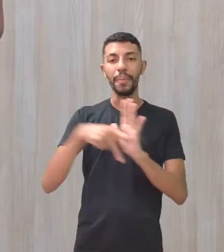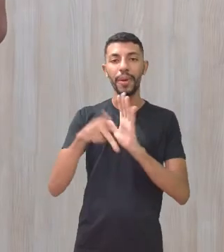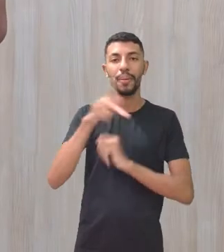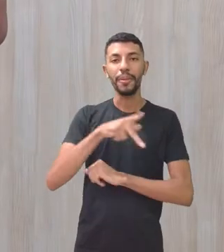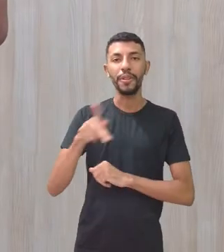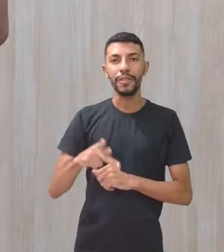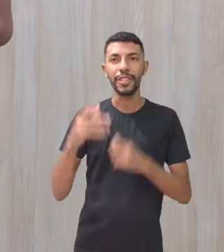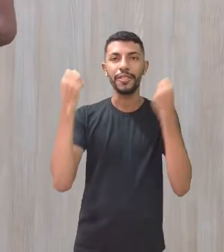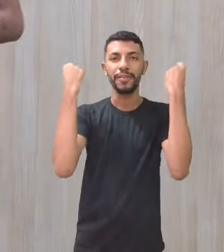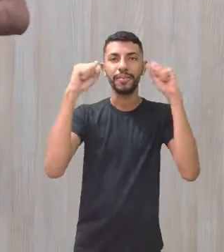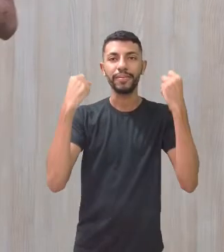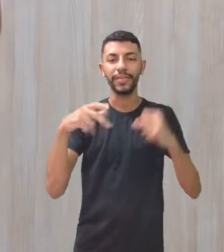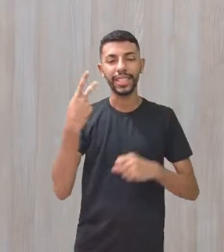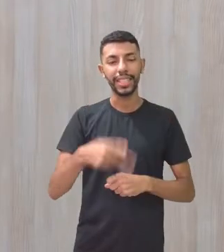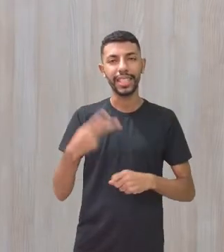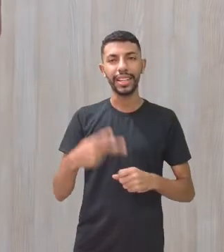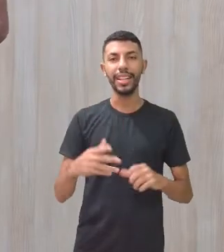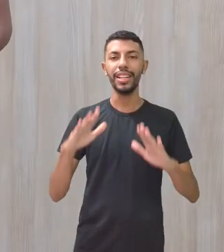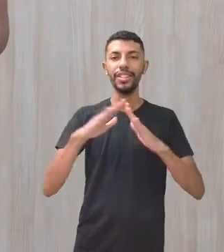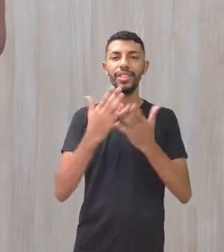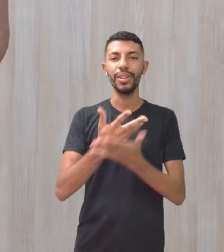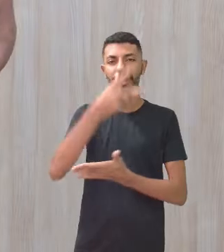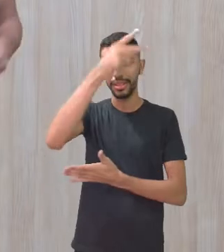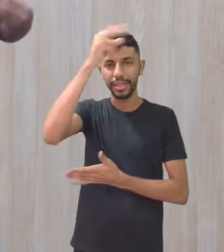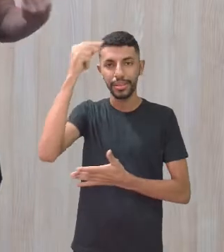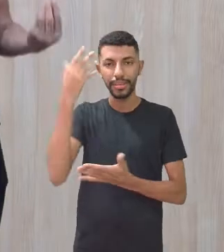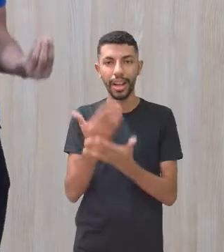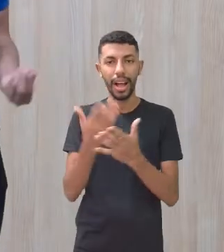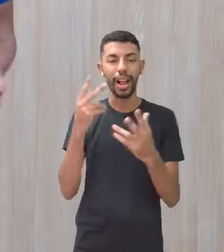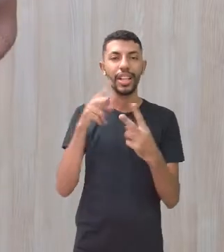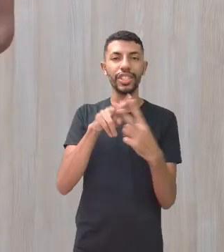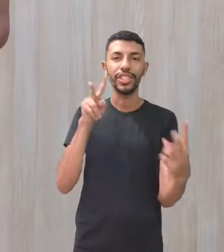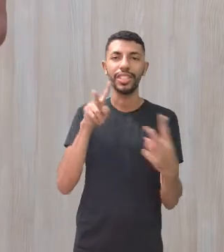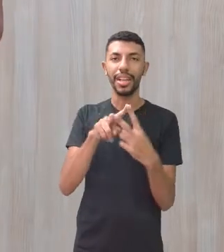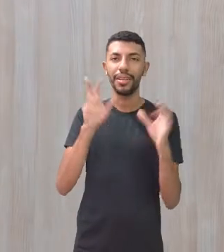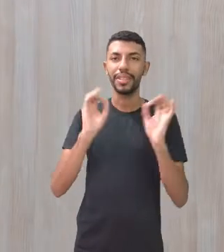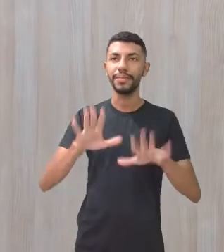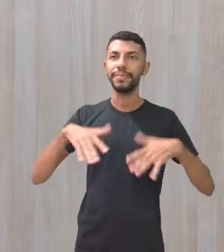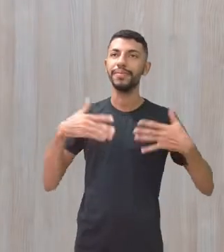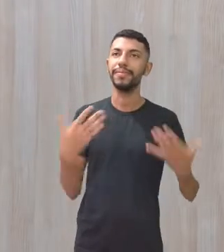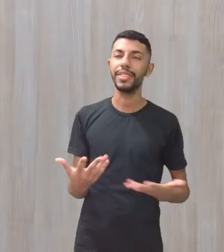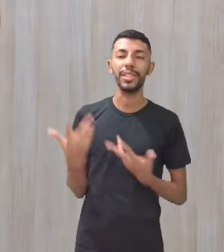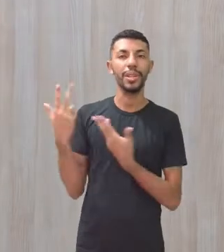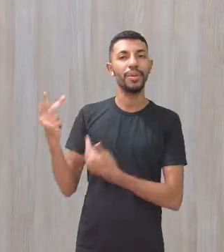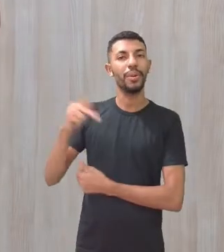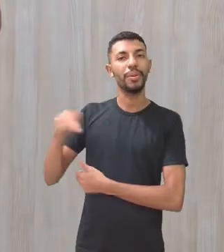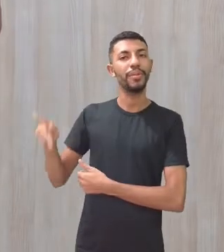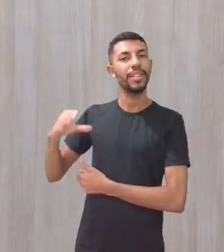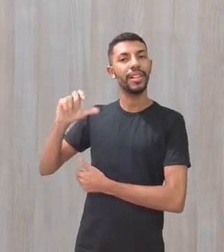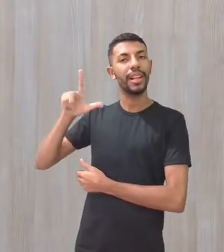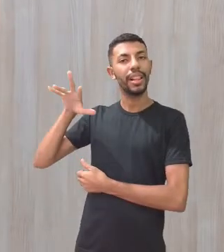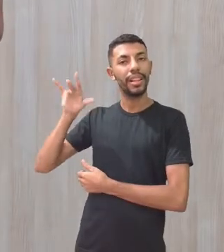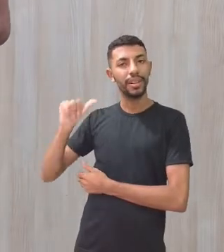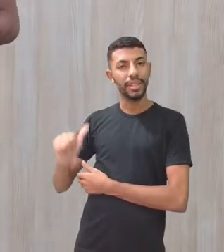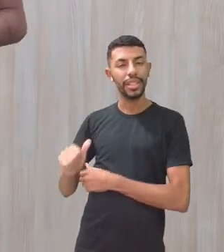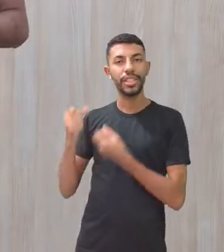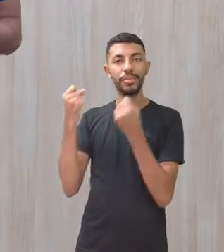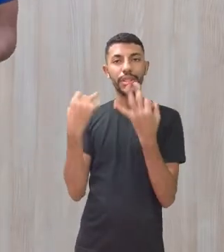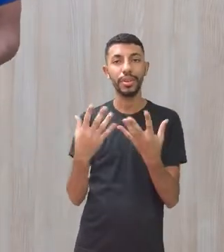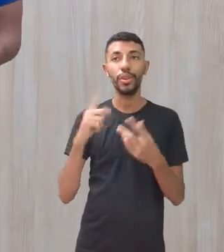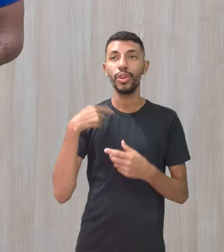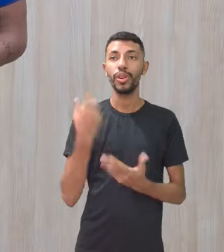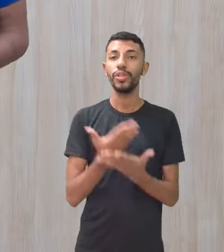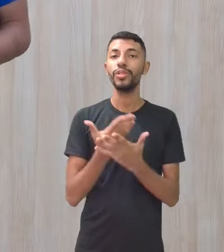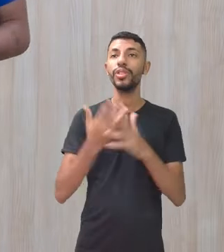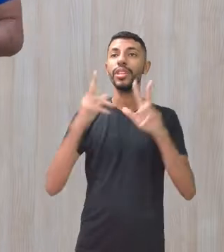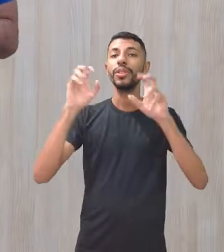aqui da Escola Municipal para Aulas Digitais. Como a professora Cláudia já falou, a gente vai tratar sobre